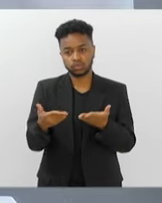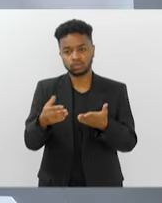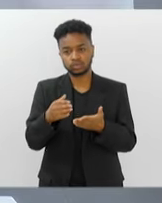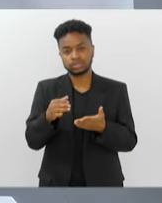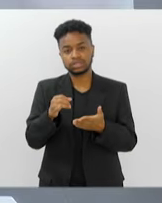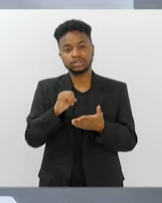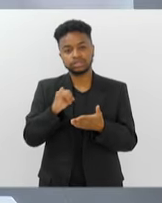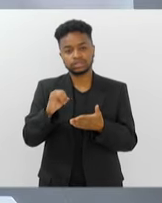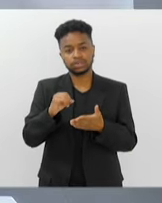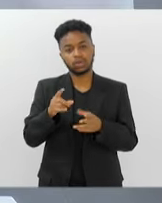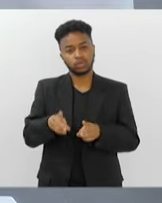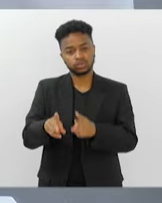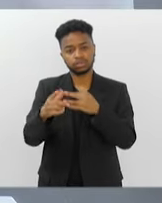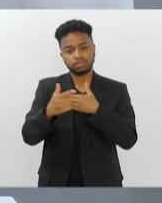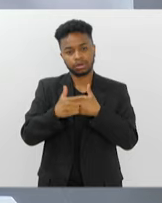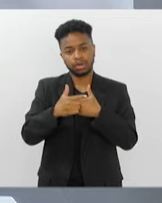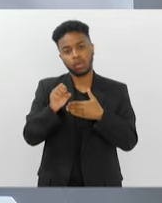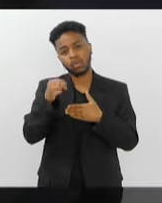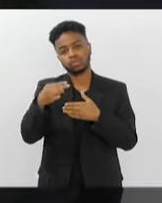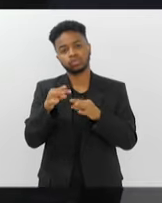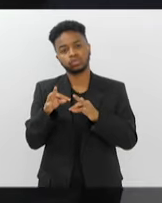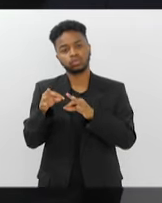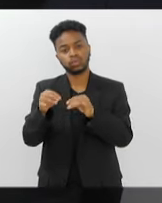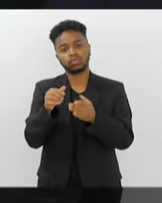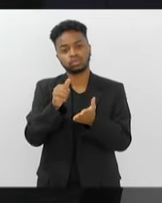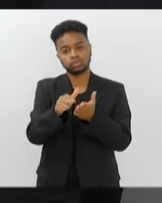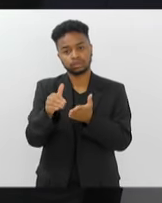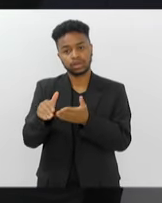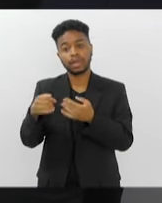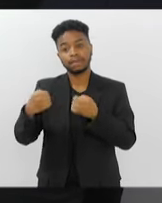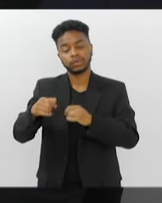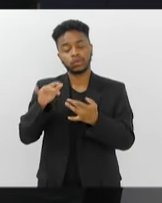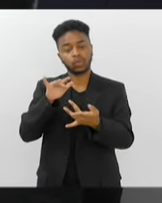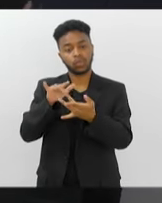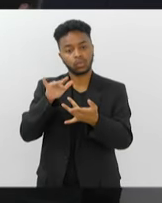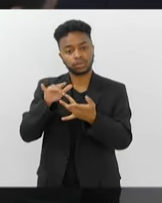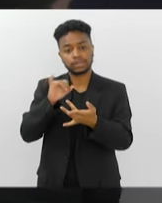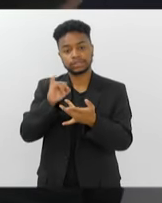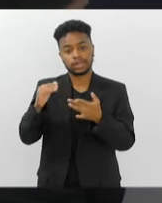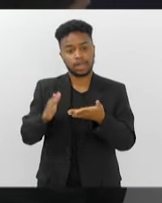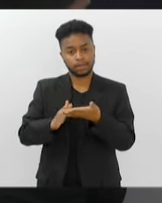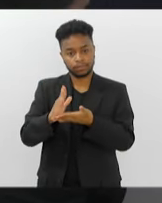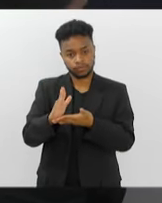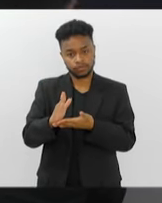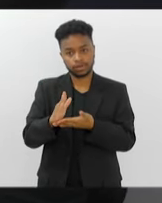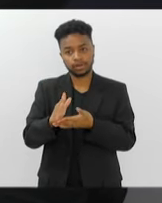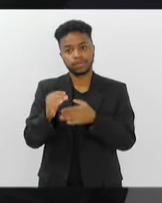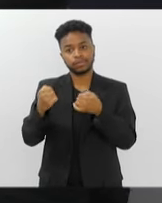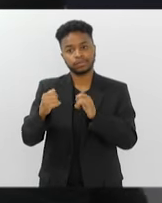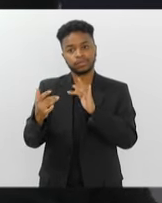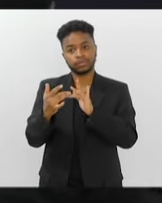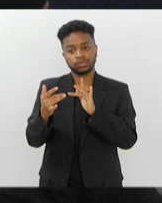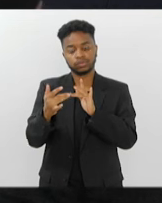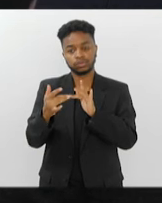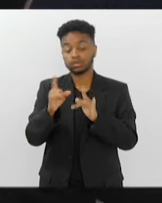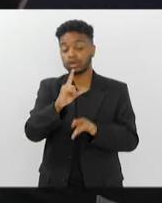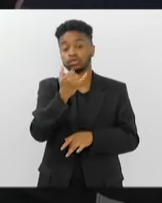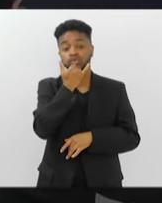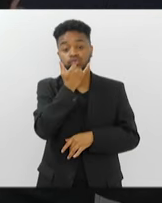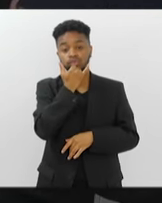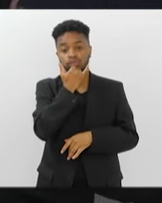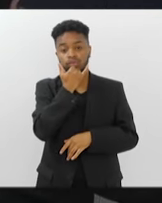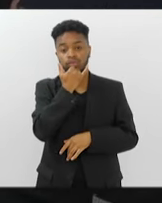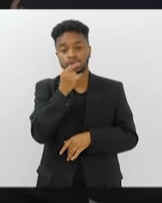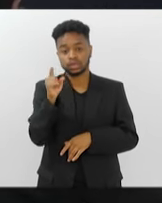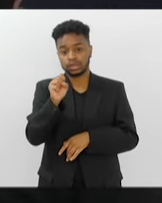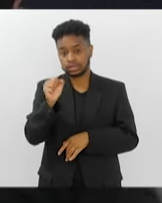foram exonerados junto com o Coronel todos foram exonerados a gente precisa Então entrar em contato se for aprovado com o comando do Corpo de Bombeiros que ah não não desculpa o Santos